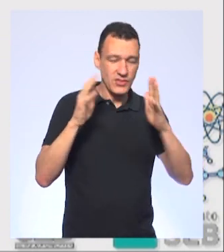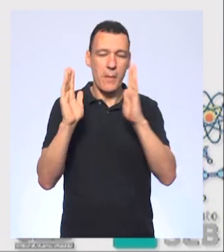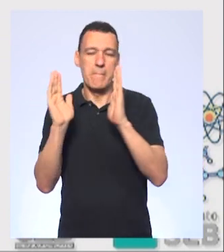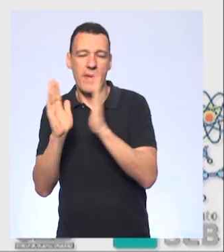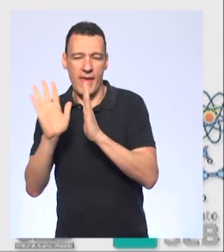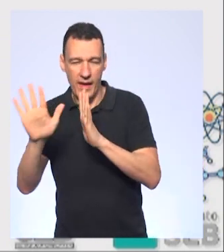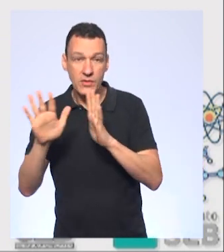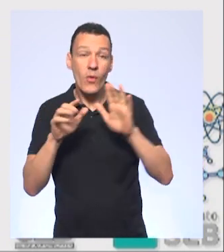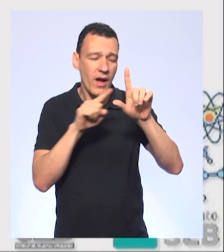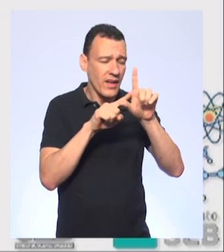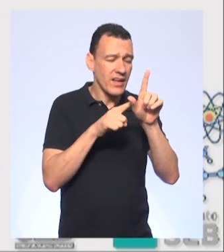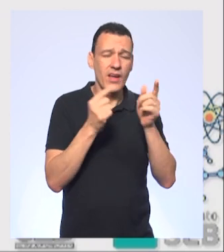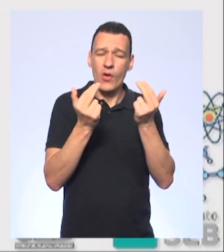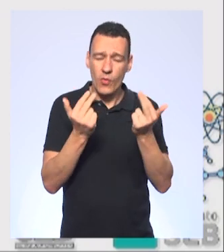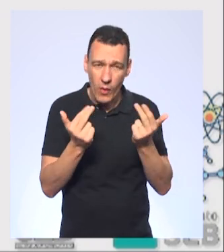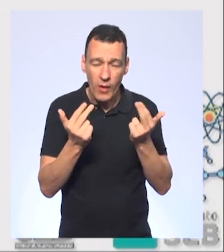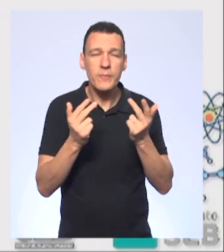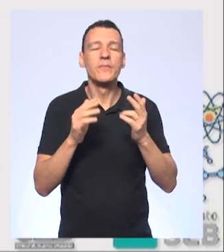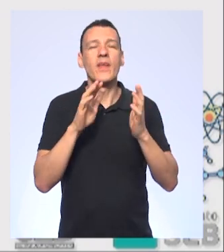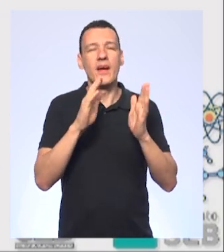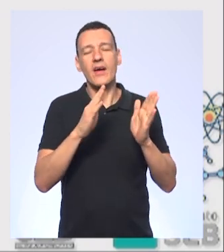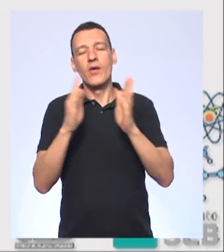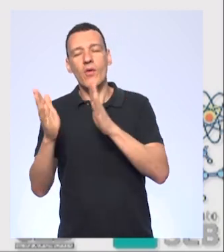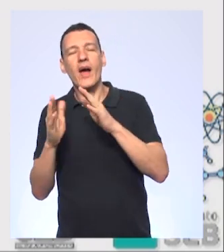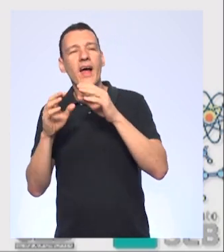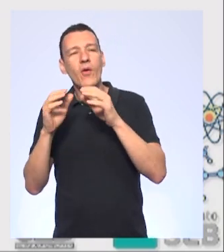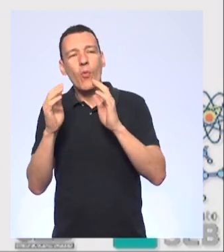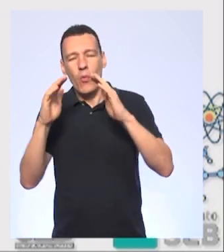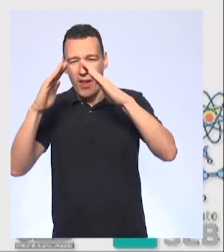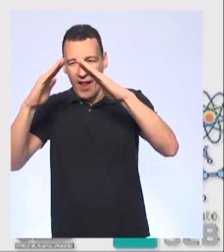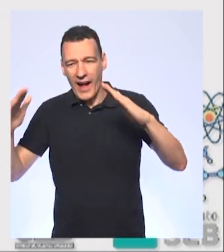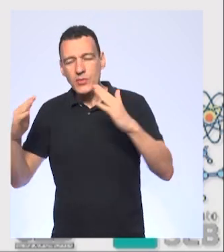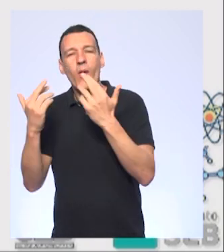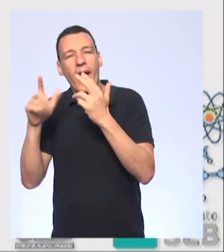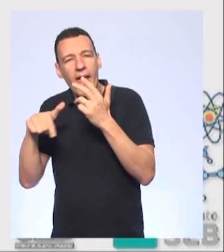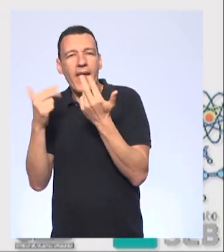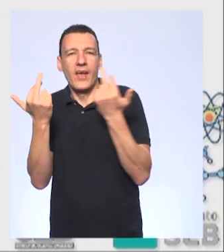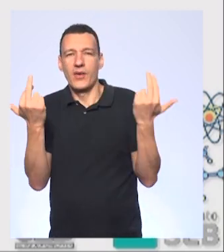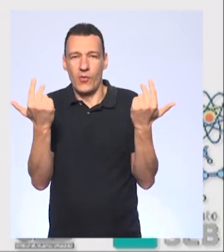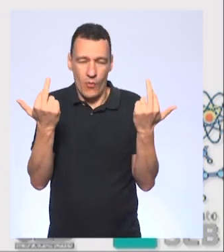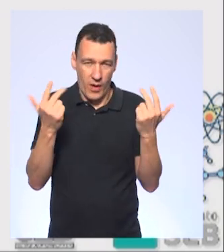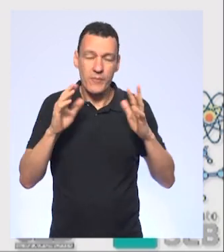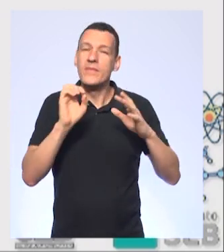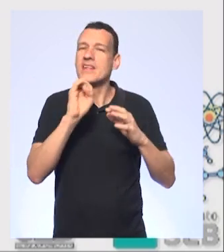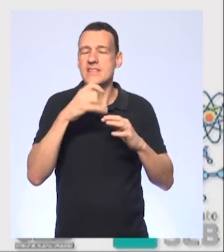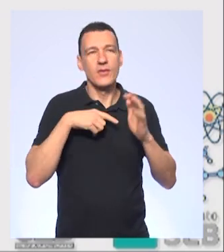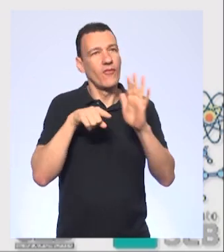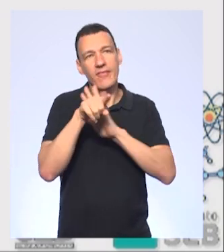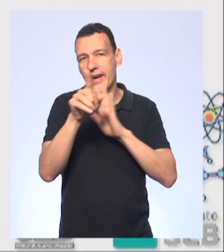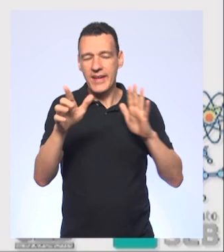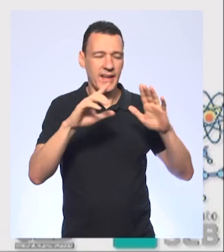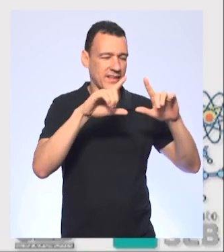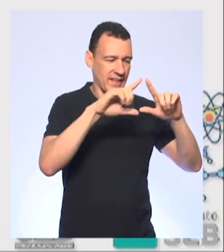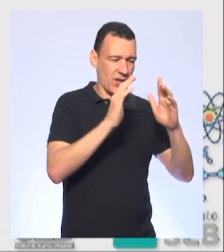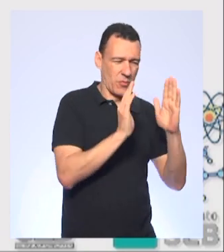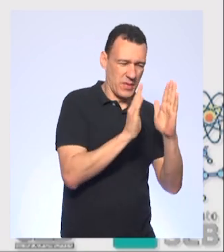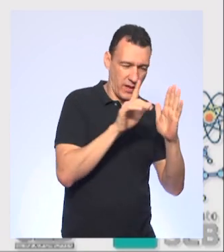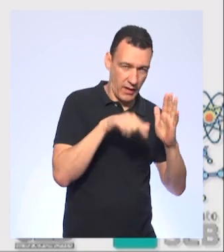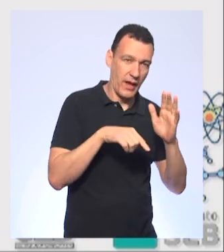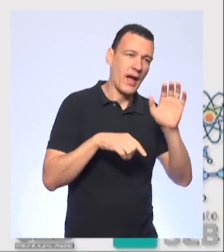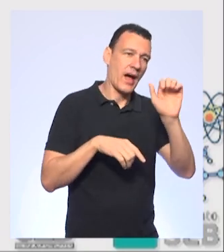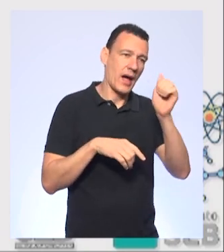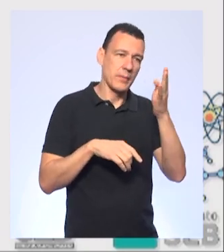são iguais e os lados serão proporcionais. Se eu dissesse que o triângulo pequenininho chamado ABC é semelhante ao